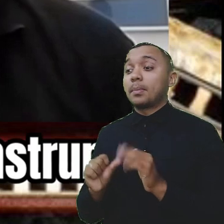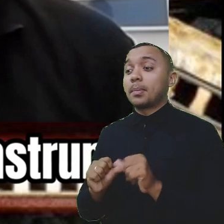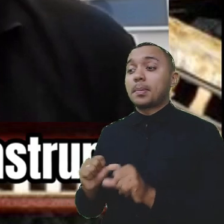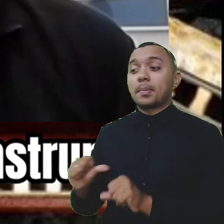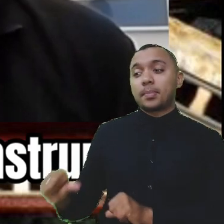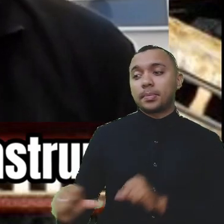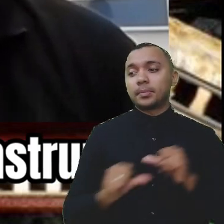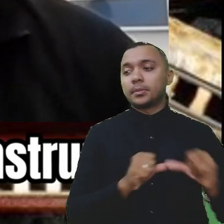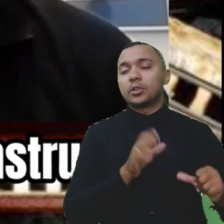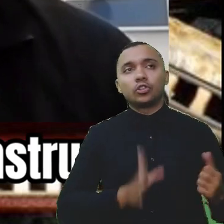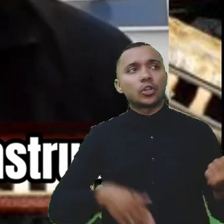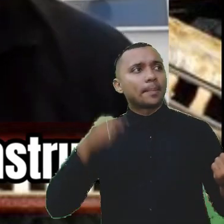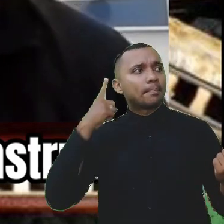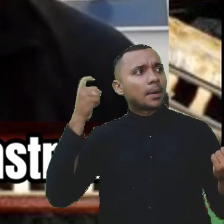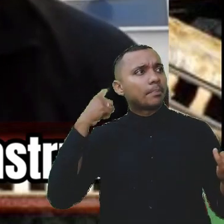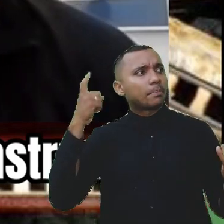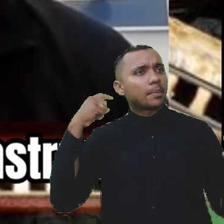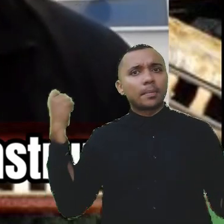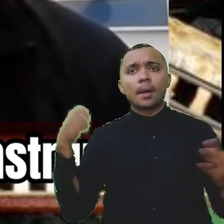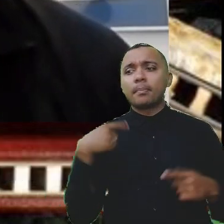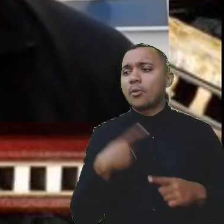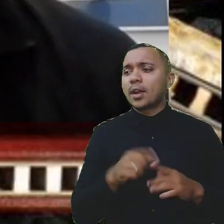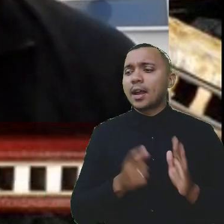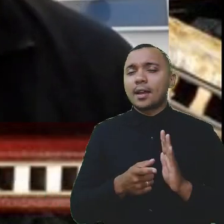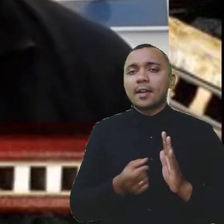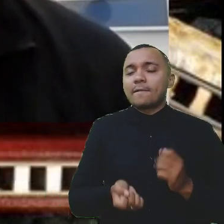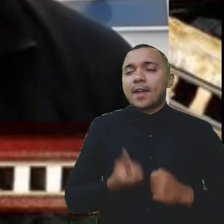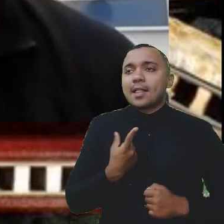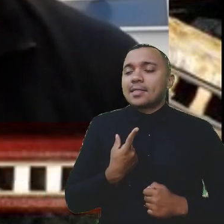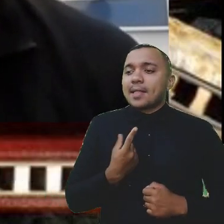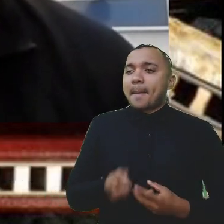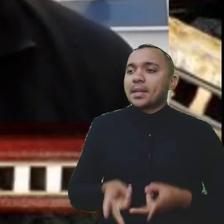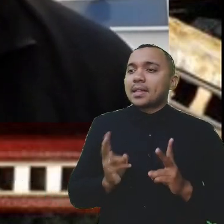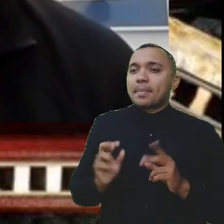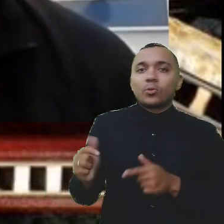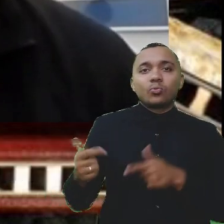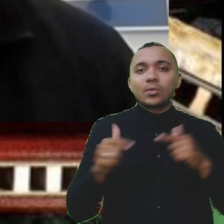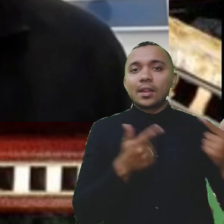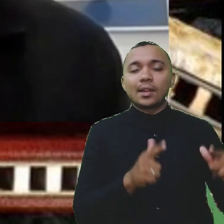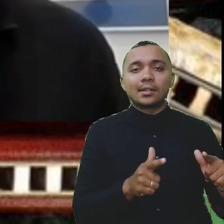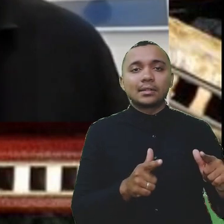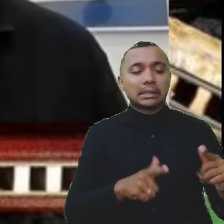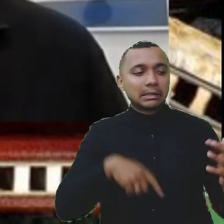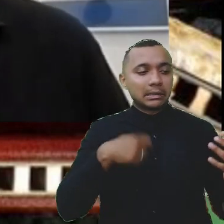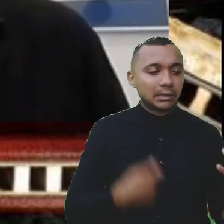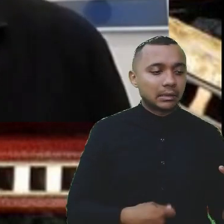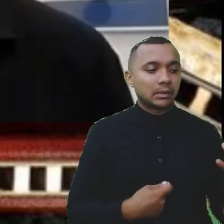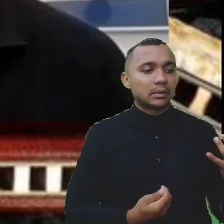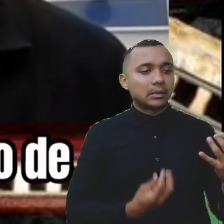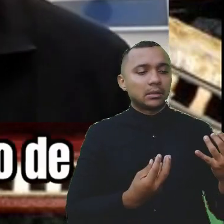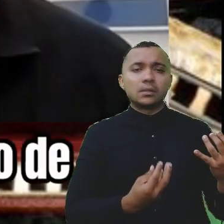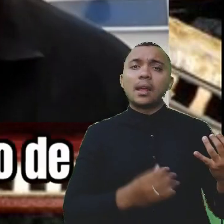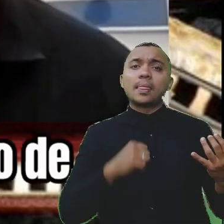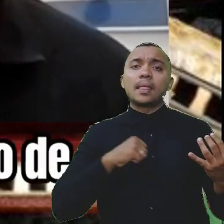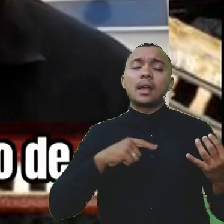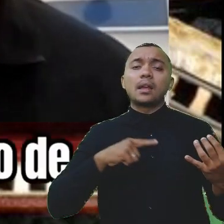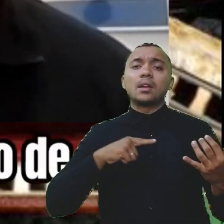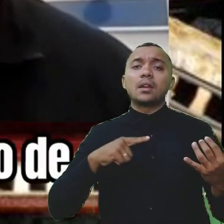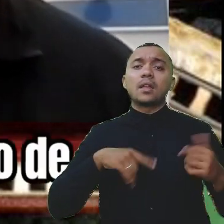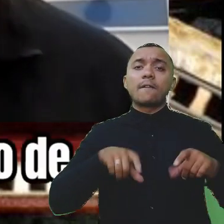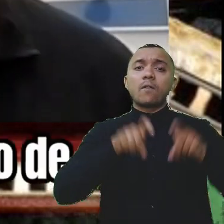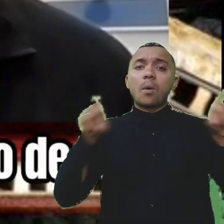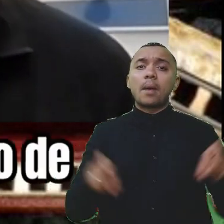uma série de músicas que você não tem mais instrumento ali. Você tem um computador fazendo